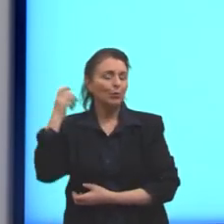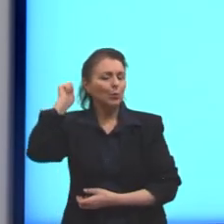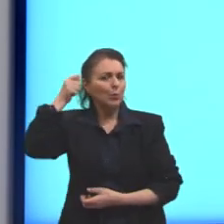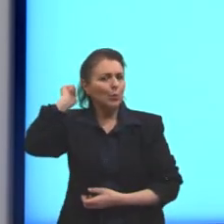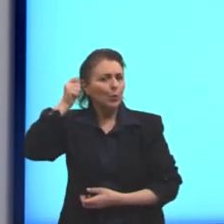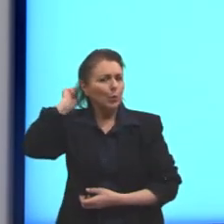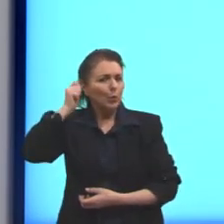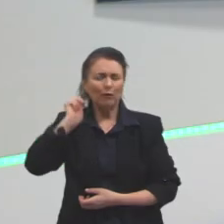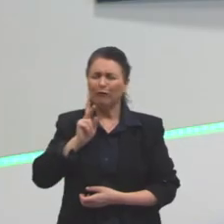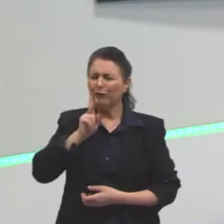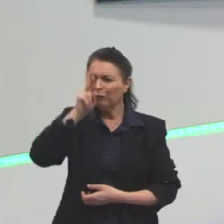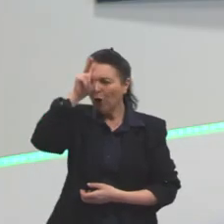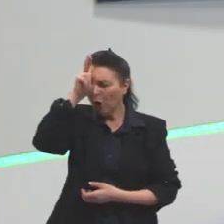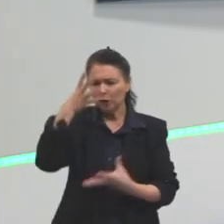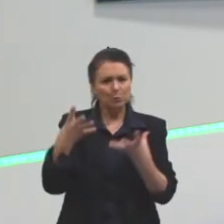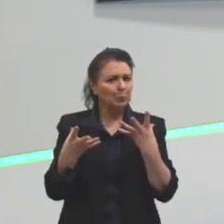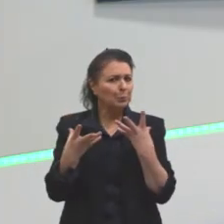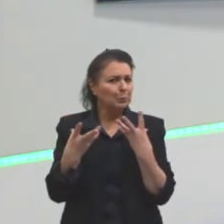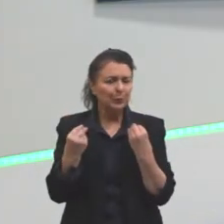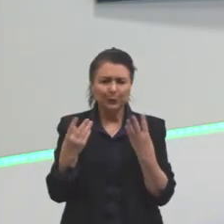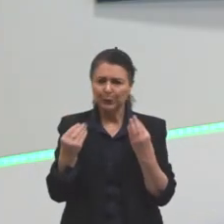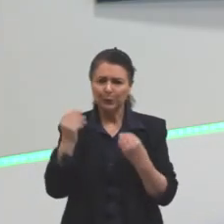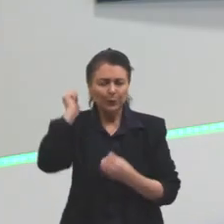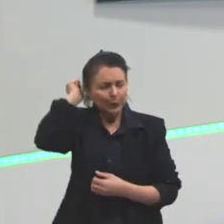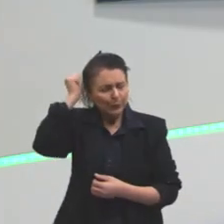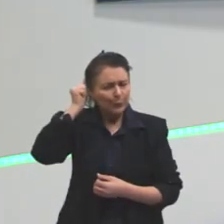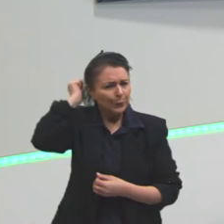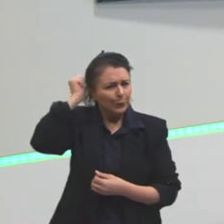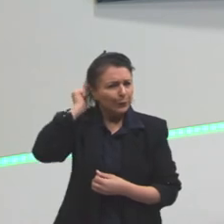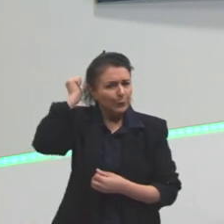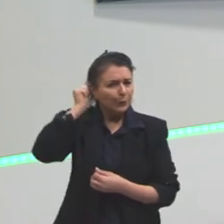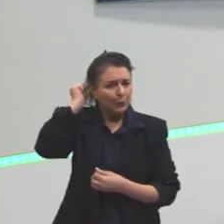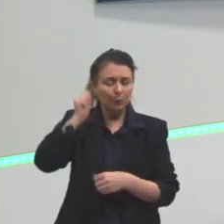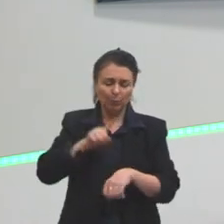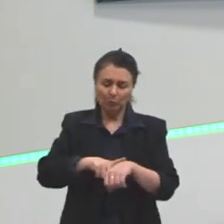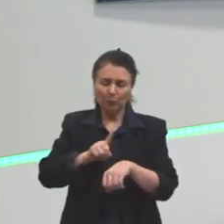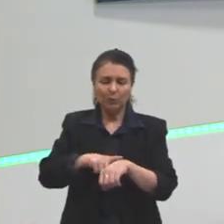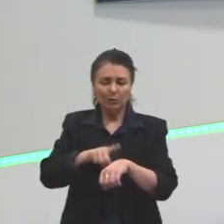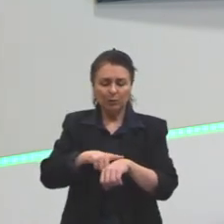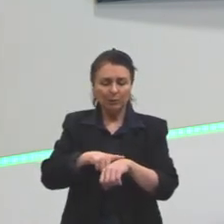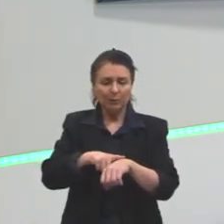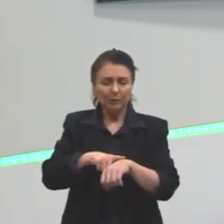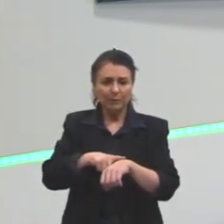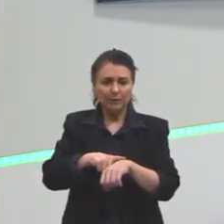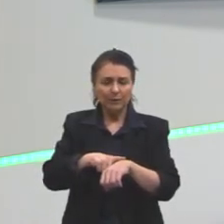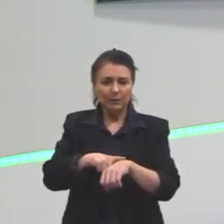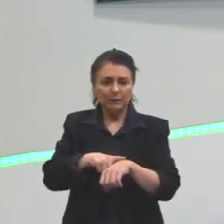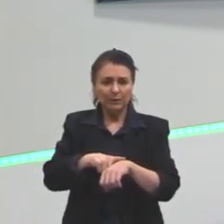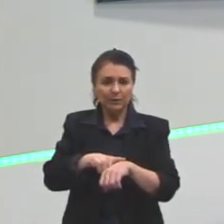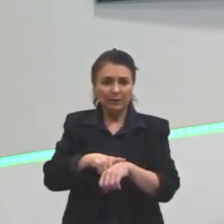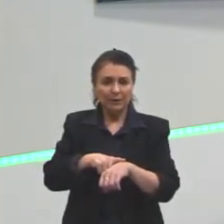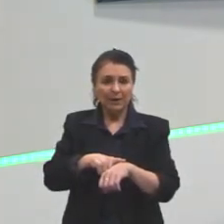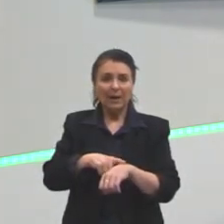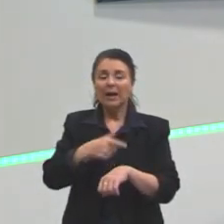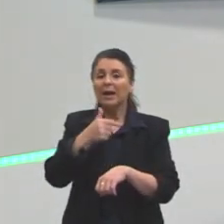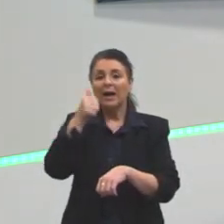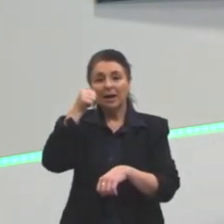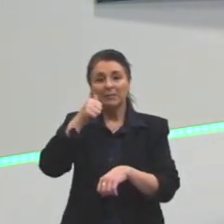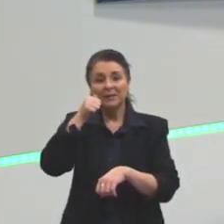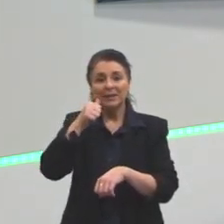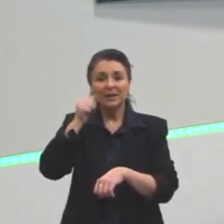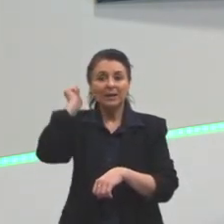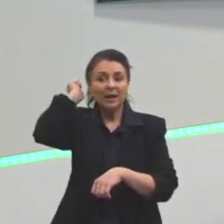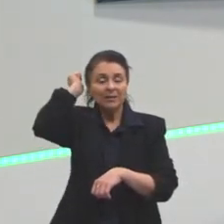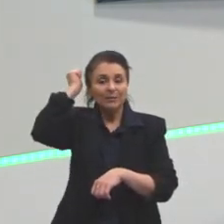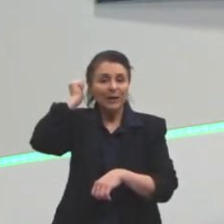continua continua esfregando que ainda não tá bom tá se não é difícil de observar Então essa menina aqui né Digamos que ela